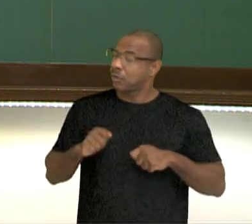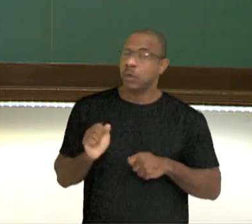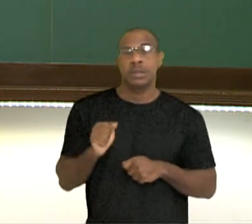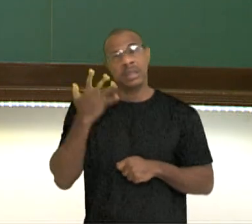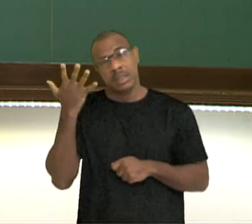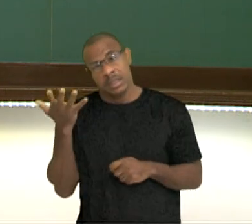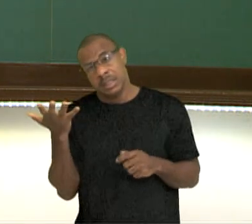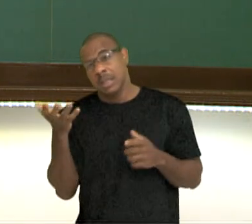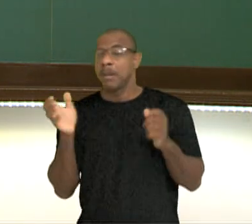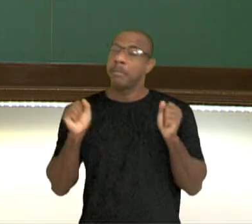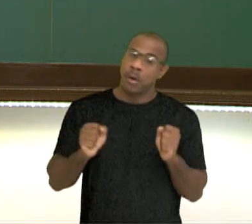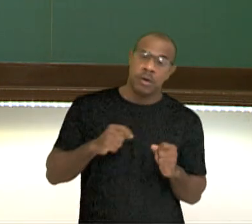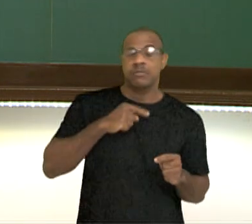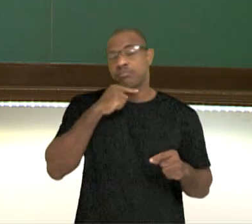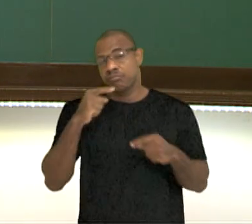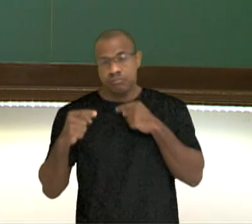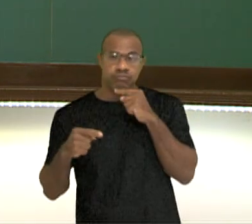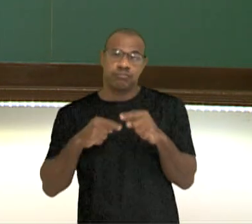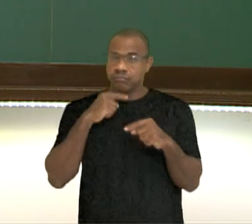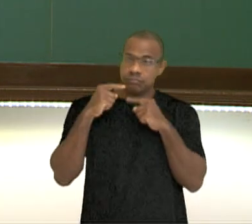irá acontecer, uma dúvida.